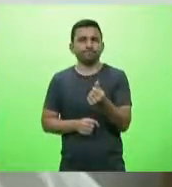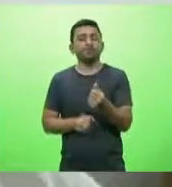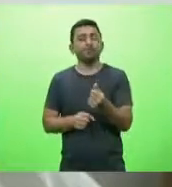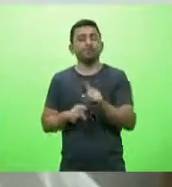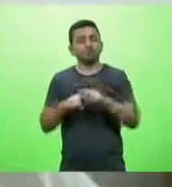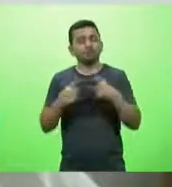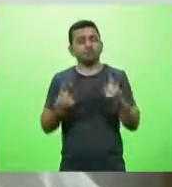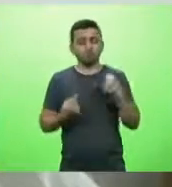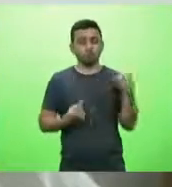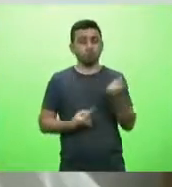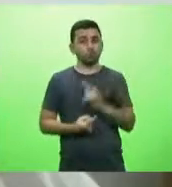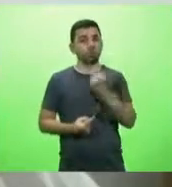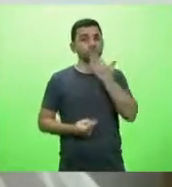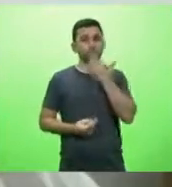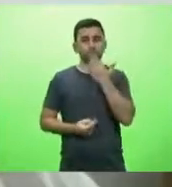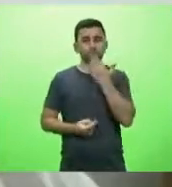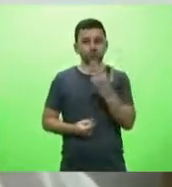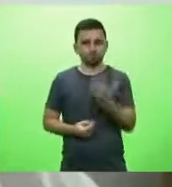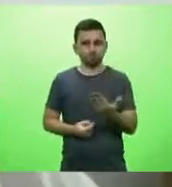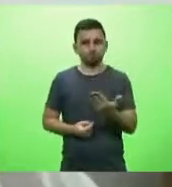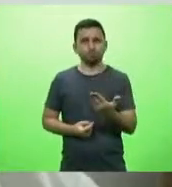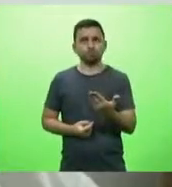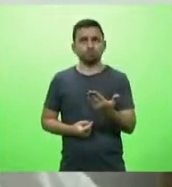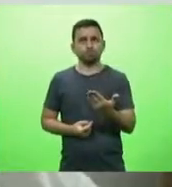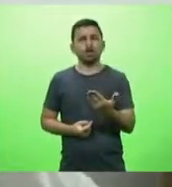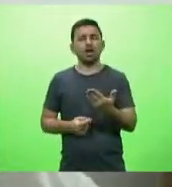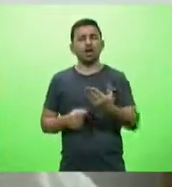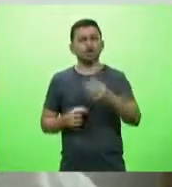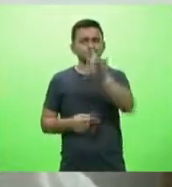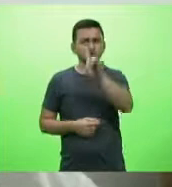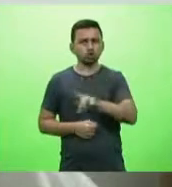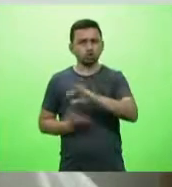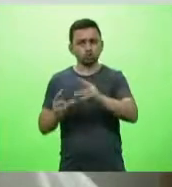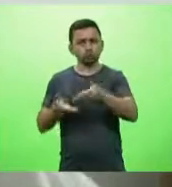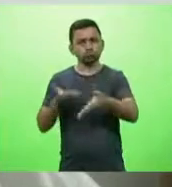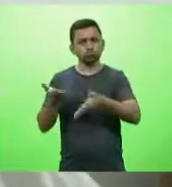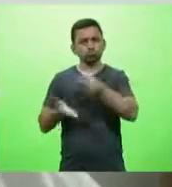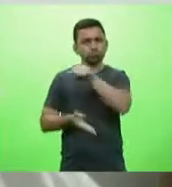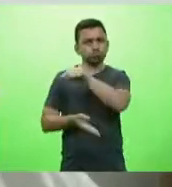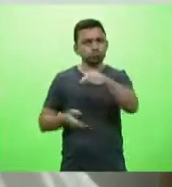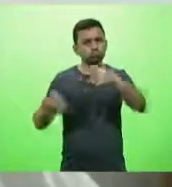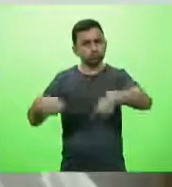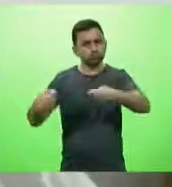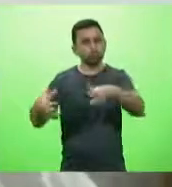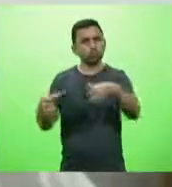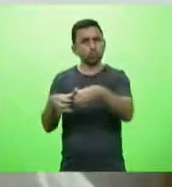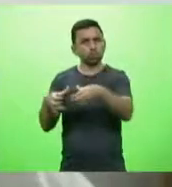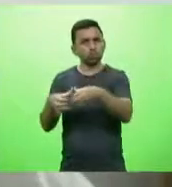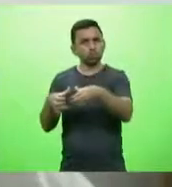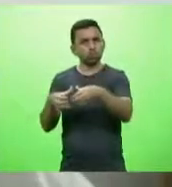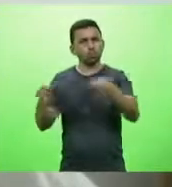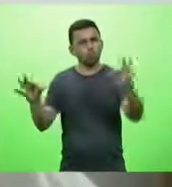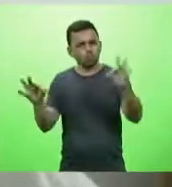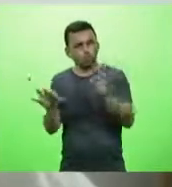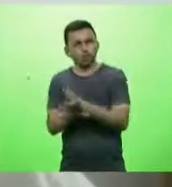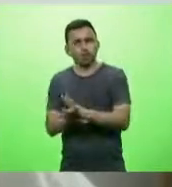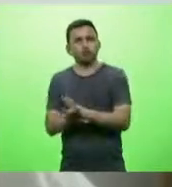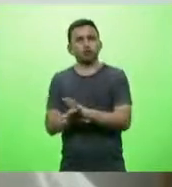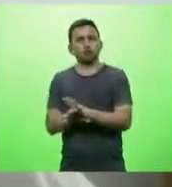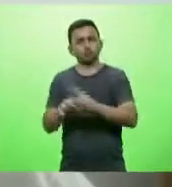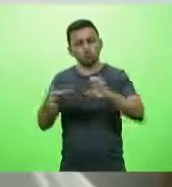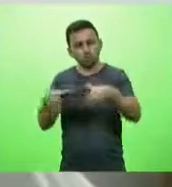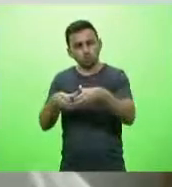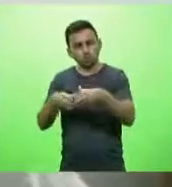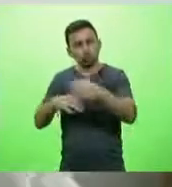nós reivindicamos que as diretorias da assistência precisam ter equipe completa, equipe em